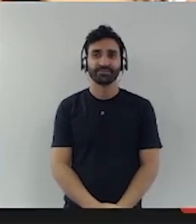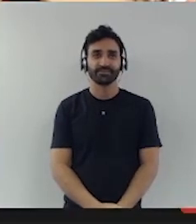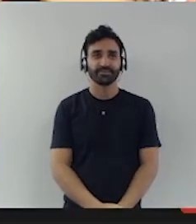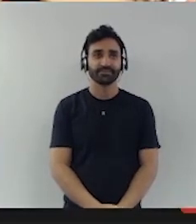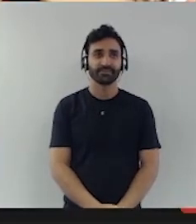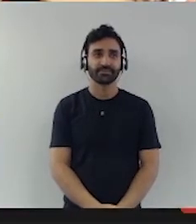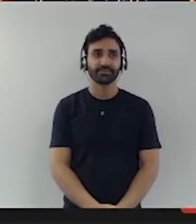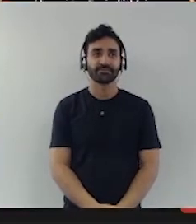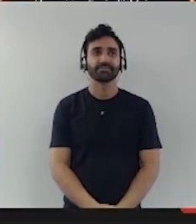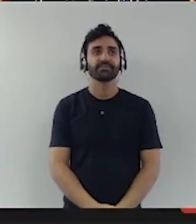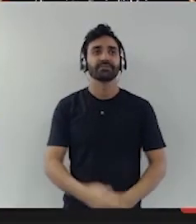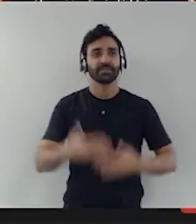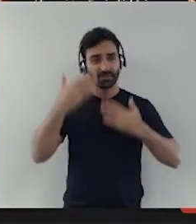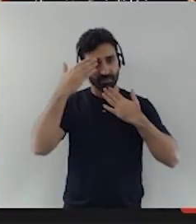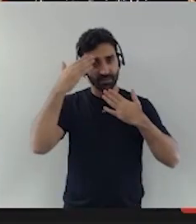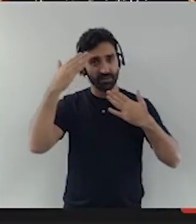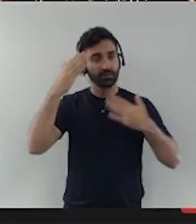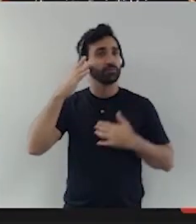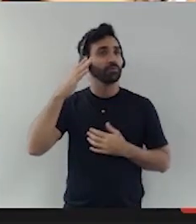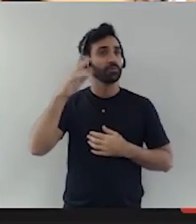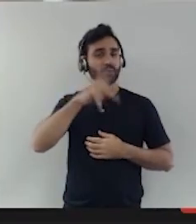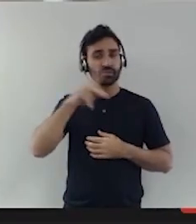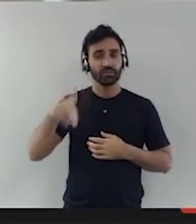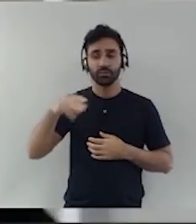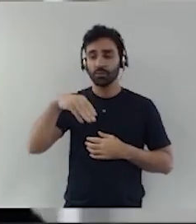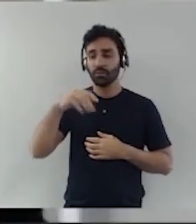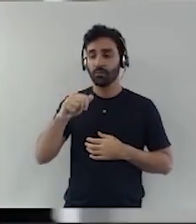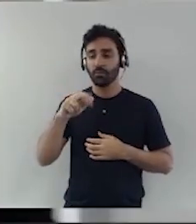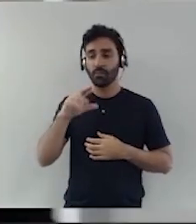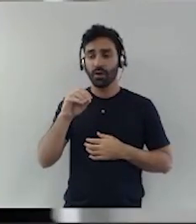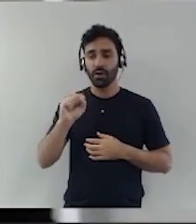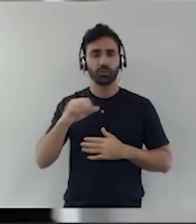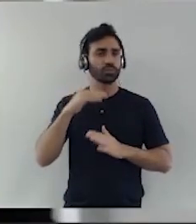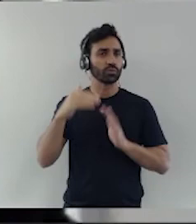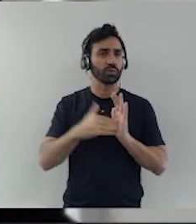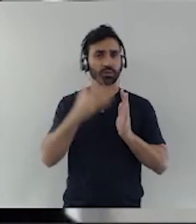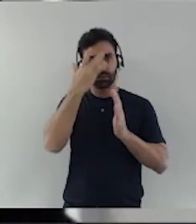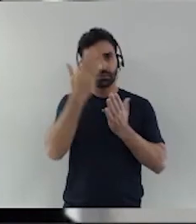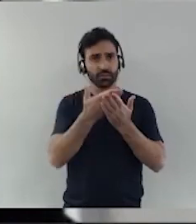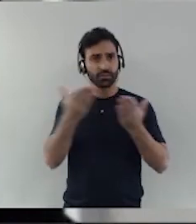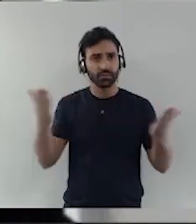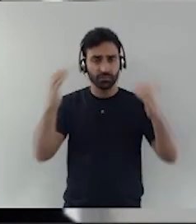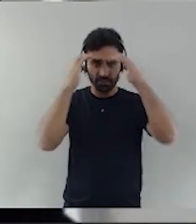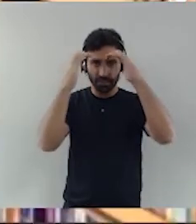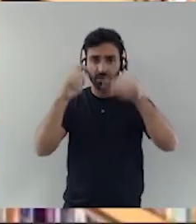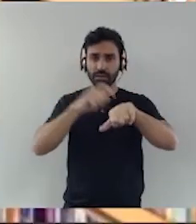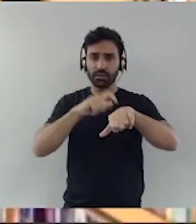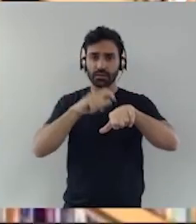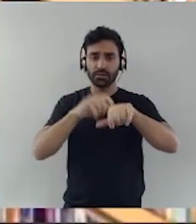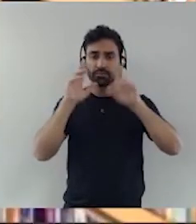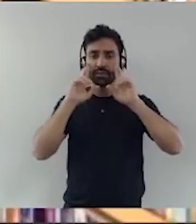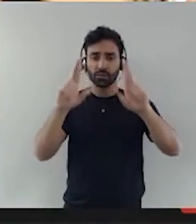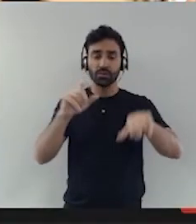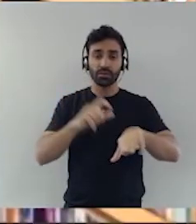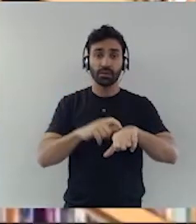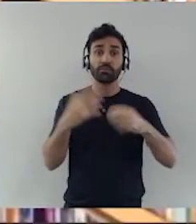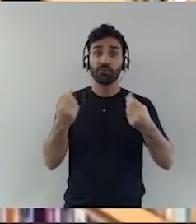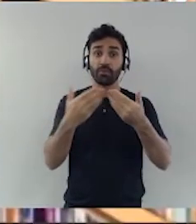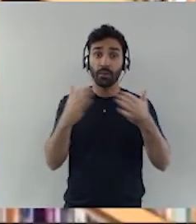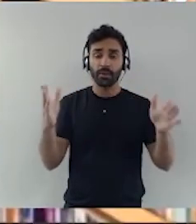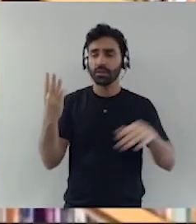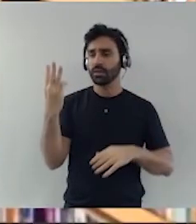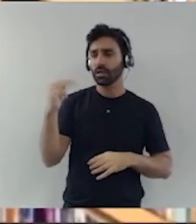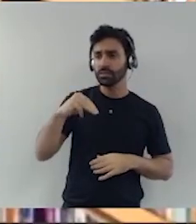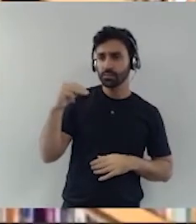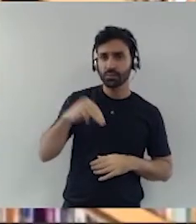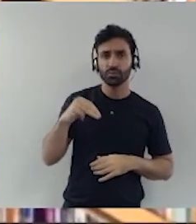Agradecer ao professor Marcos Nóbrega, né? Todos aí, graças a Deus, no tempo, né? Agora nós vamos abrir 3